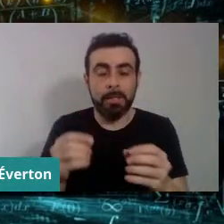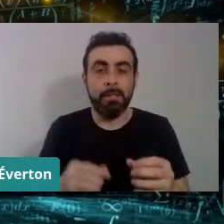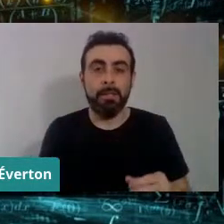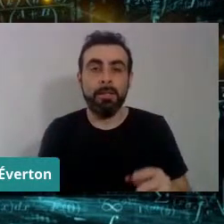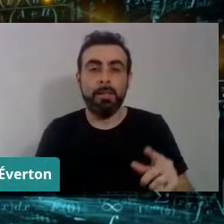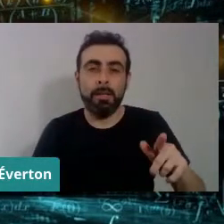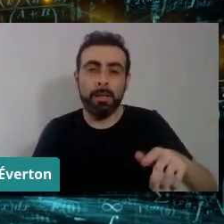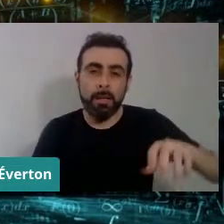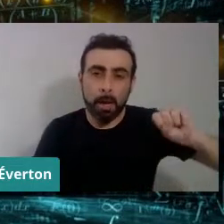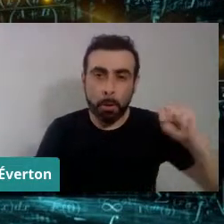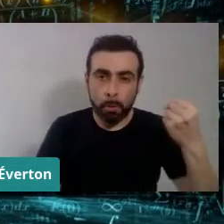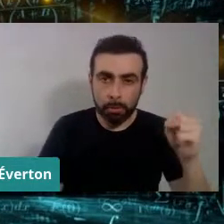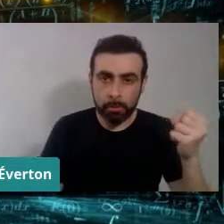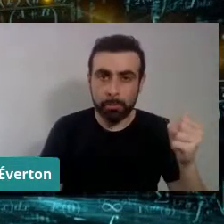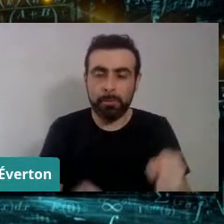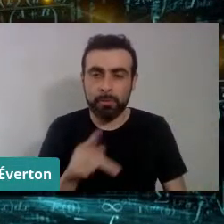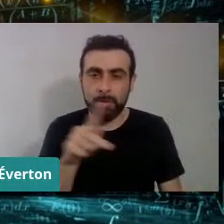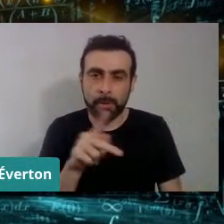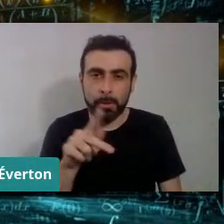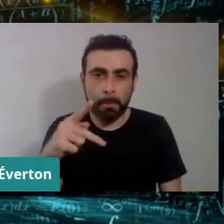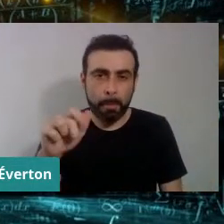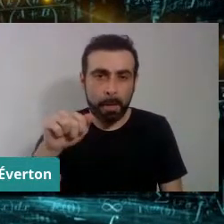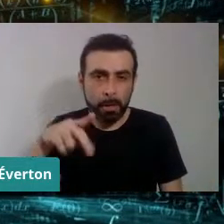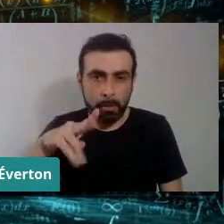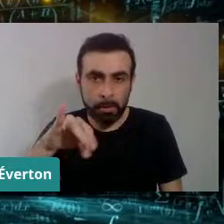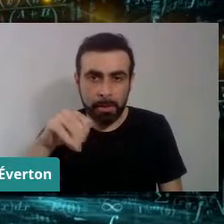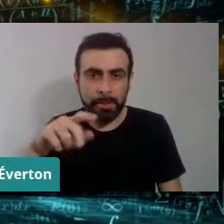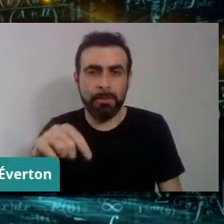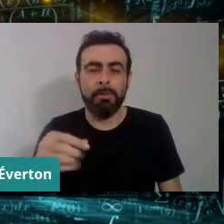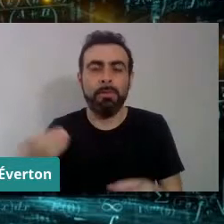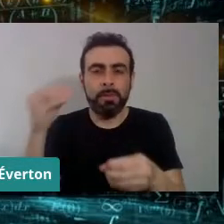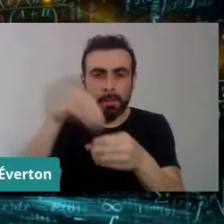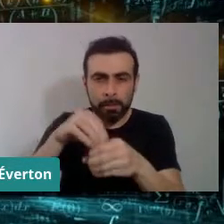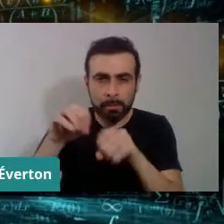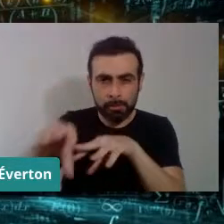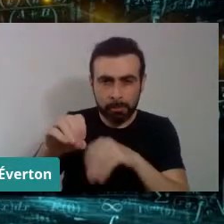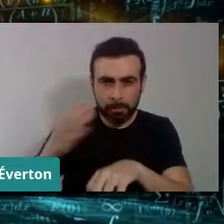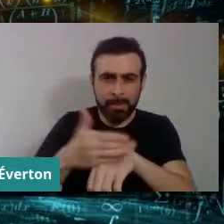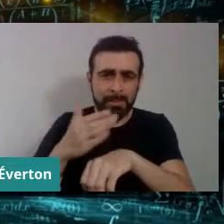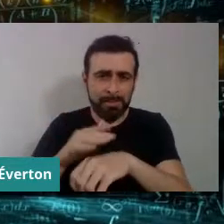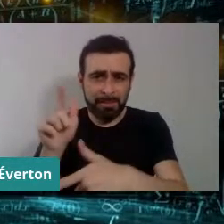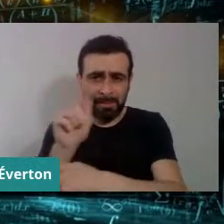Schneider, de prática de administração escolar.